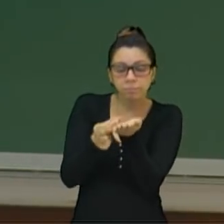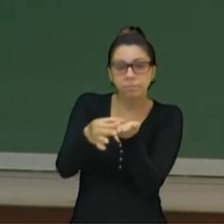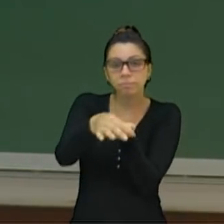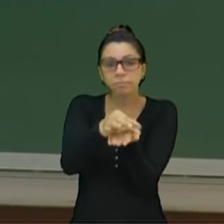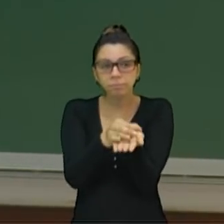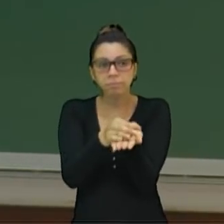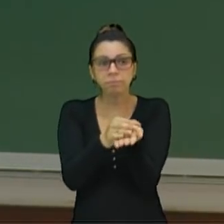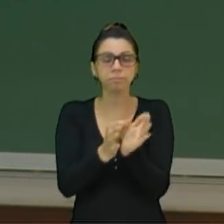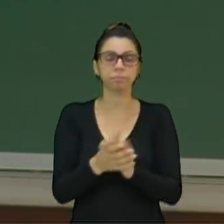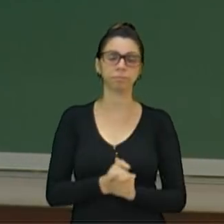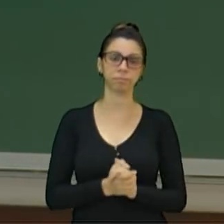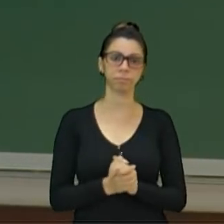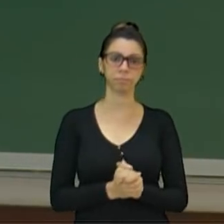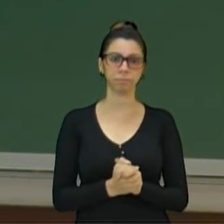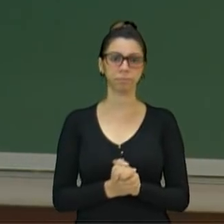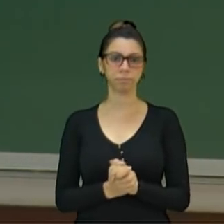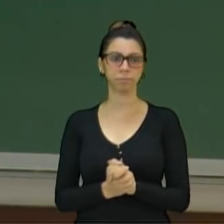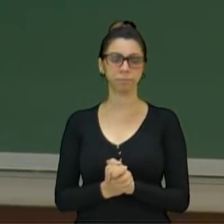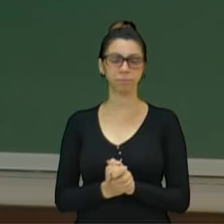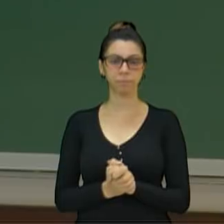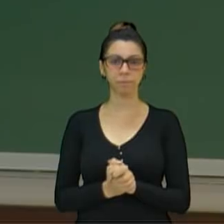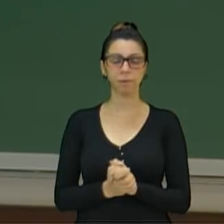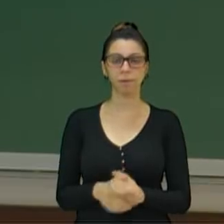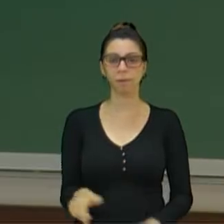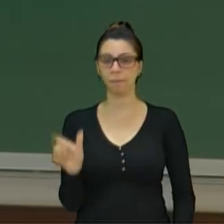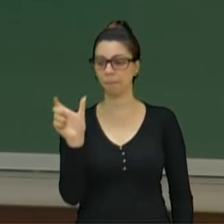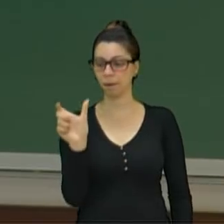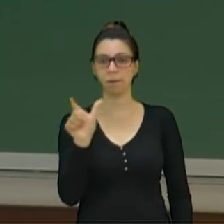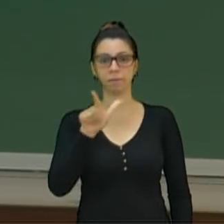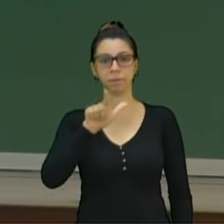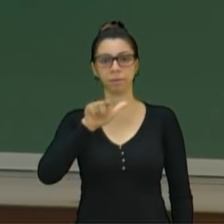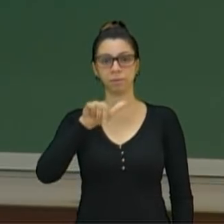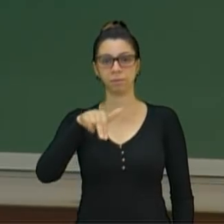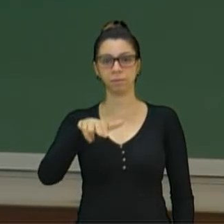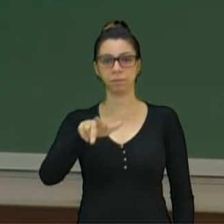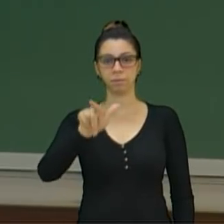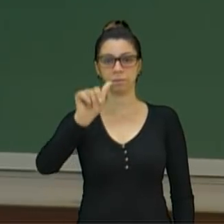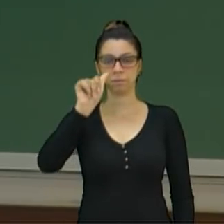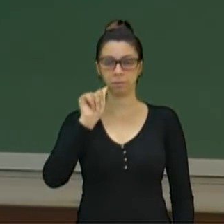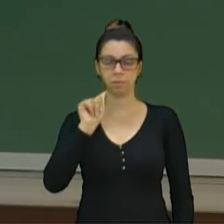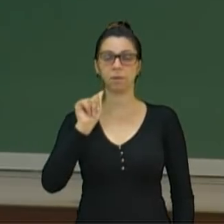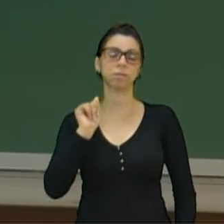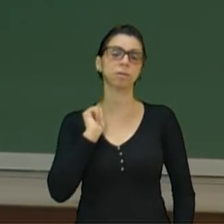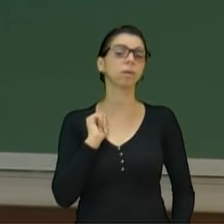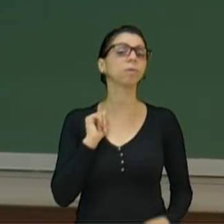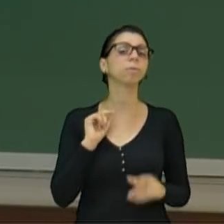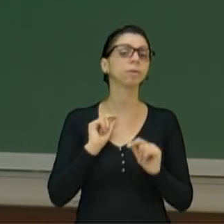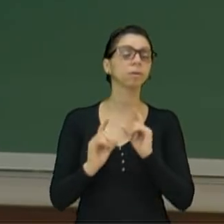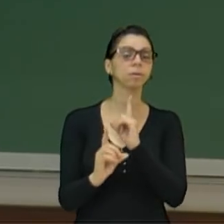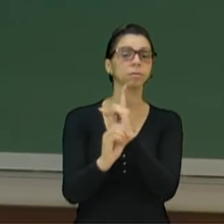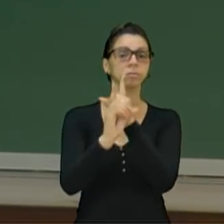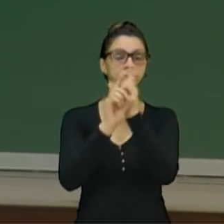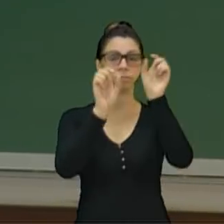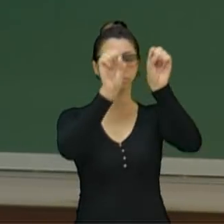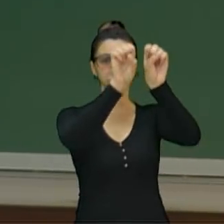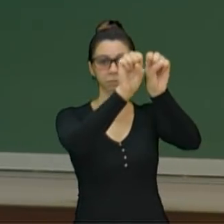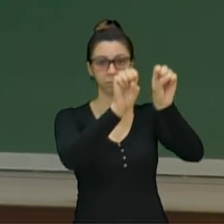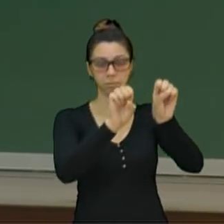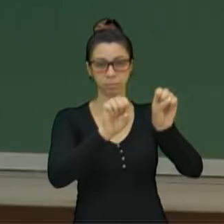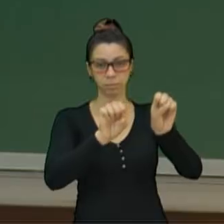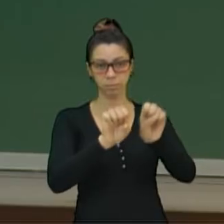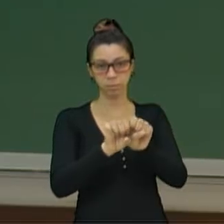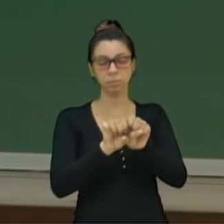nós colocamos, na maioria das vezes, a palavra língua. Então é na língua que eu encontro estruturas